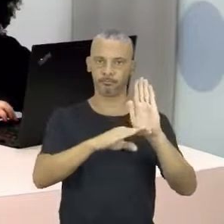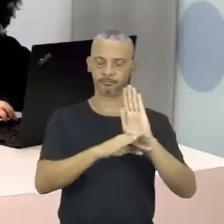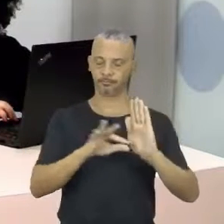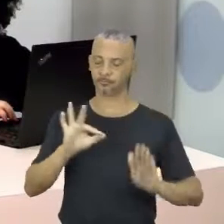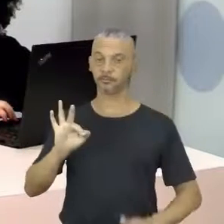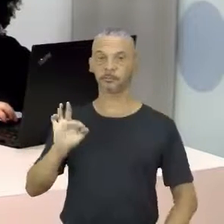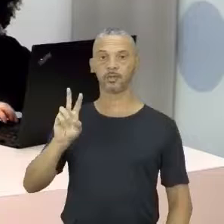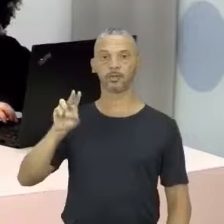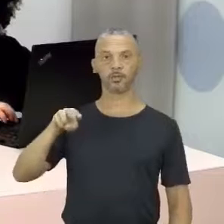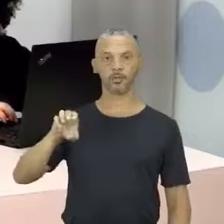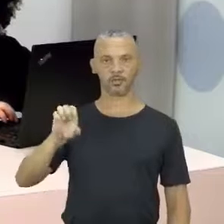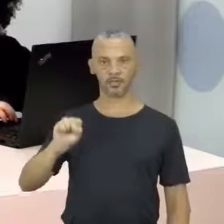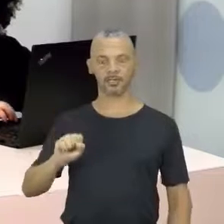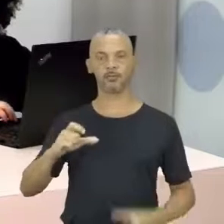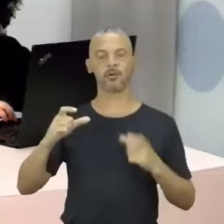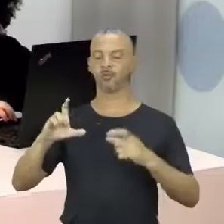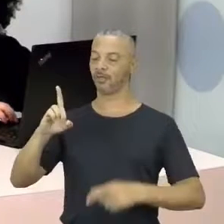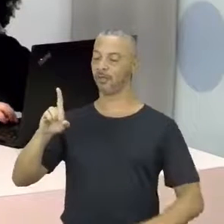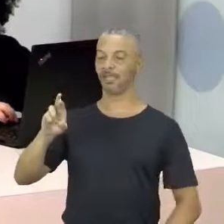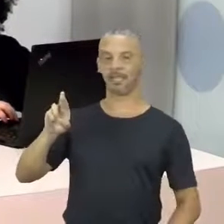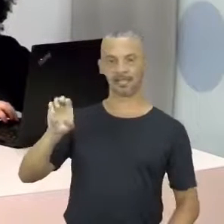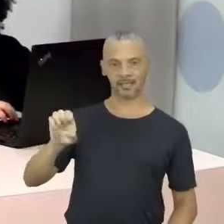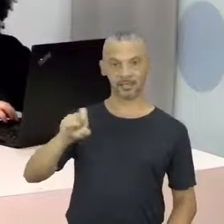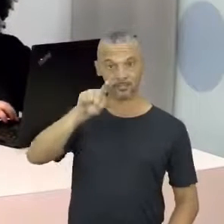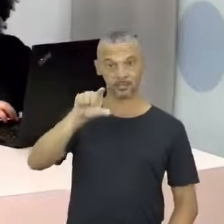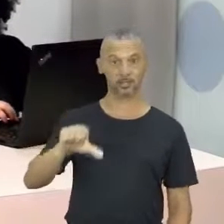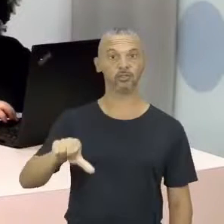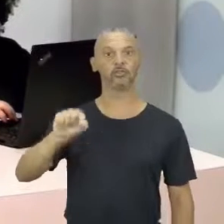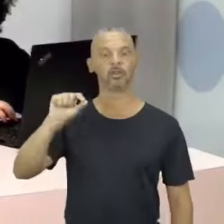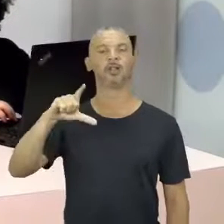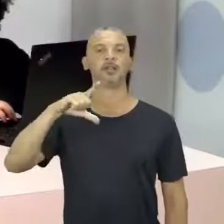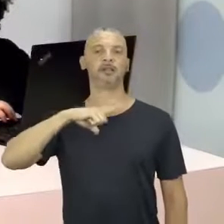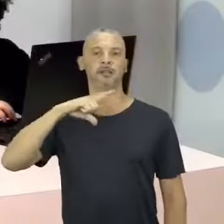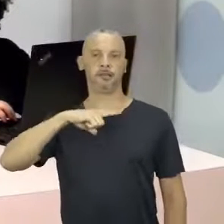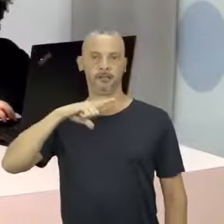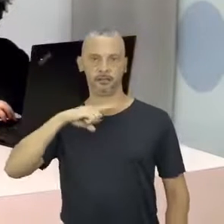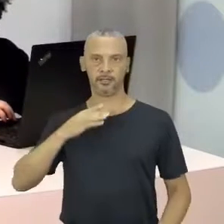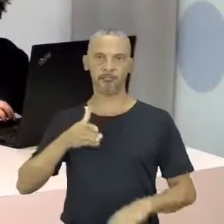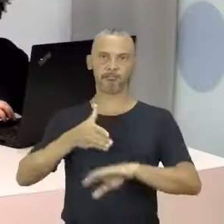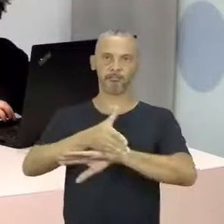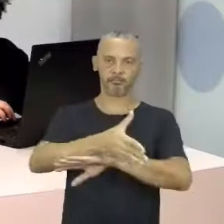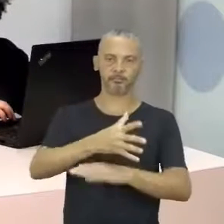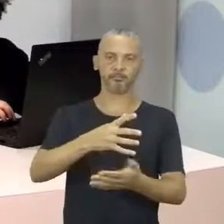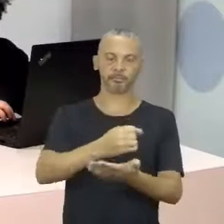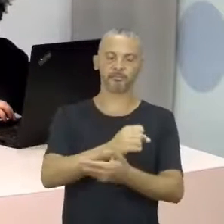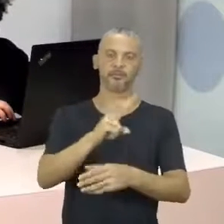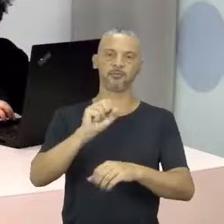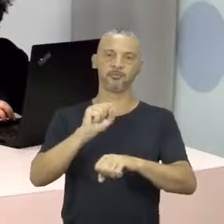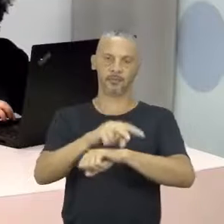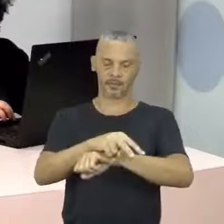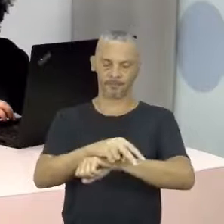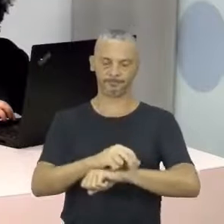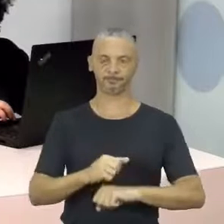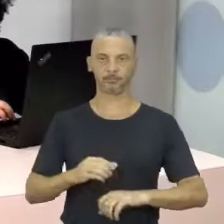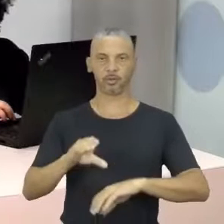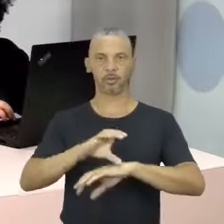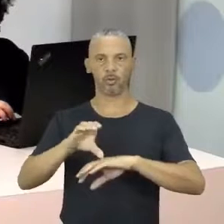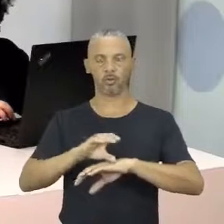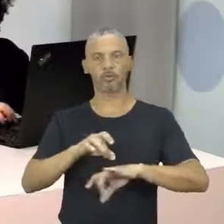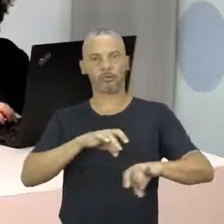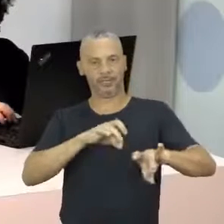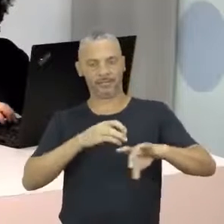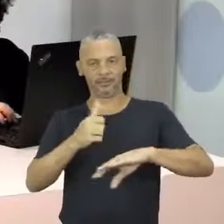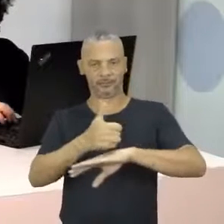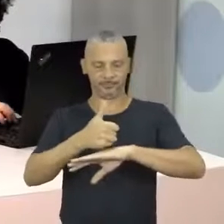de ensino que você escolheu, lá acontecerá a atribuição inicial para o profissionalizante. Alexandra, eu fui